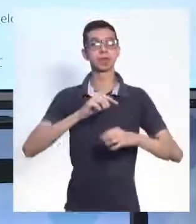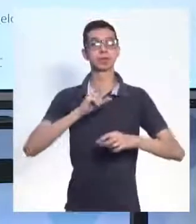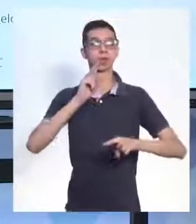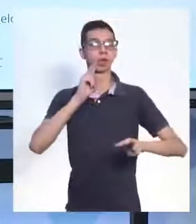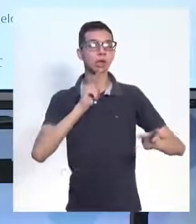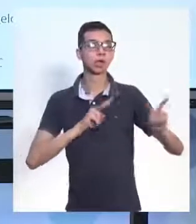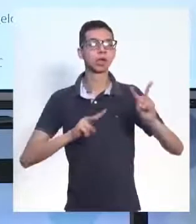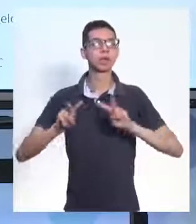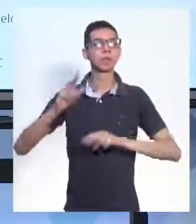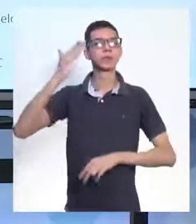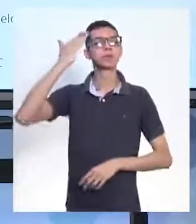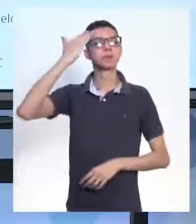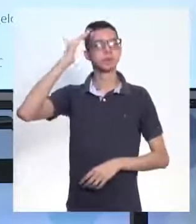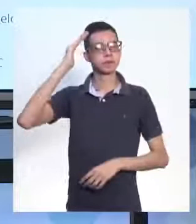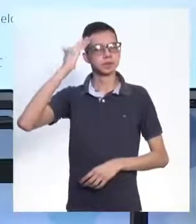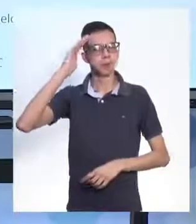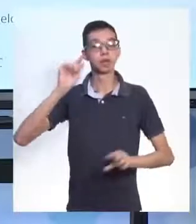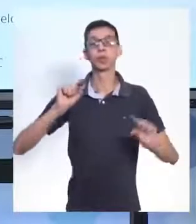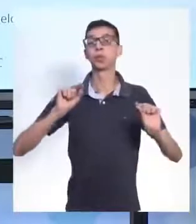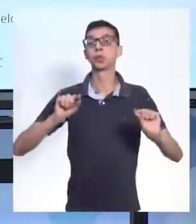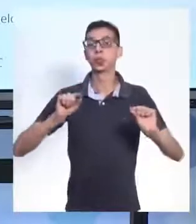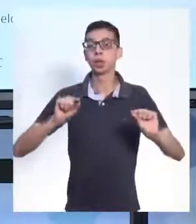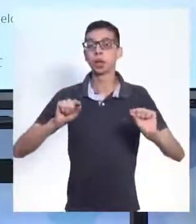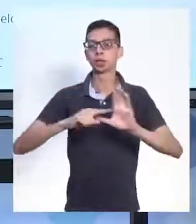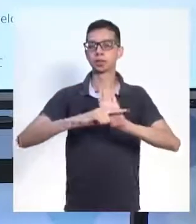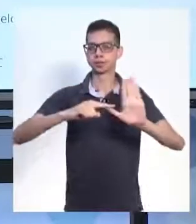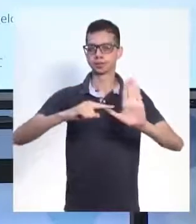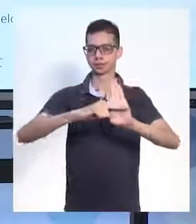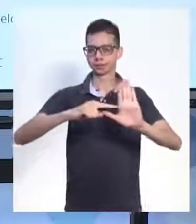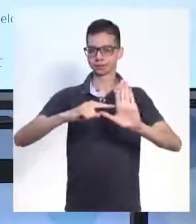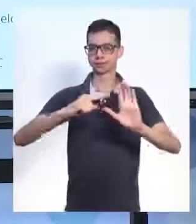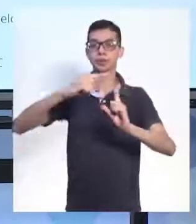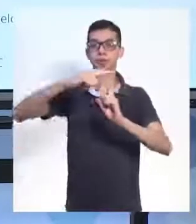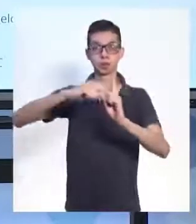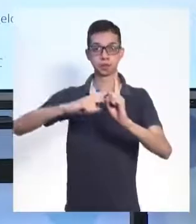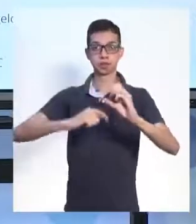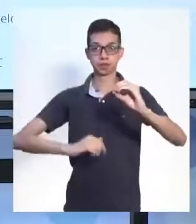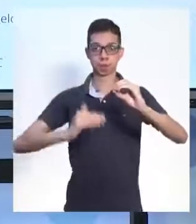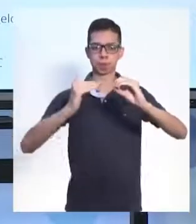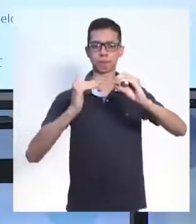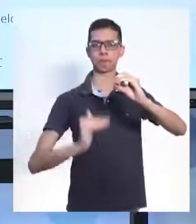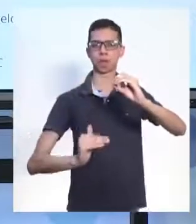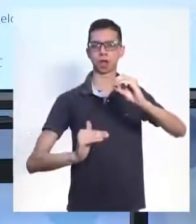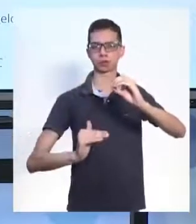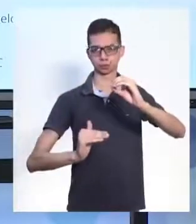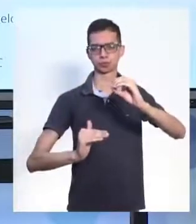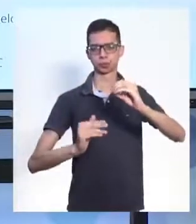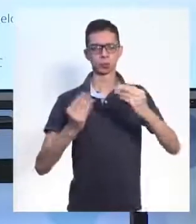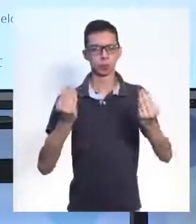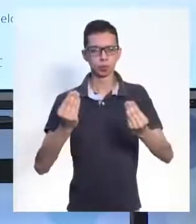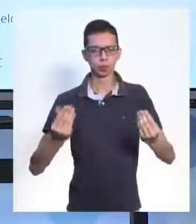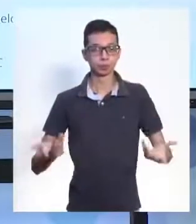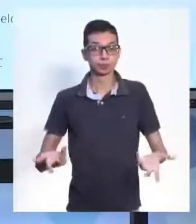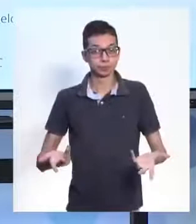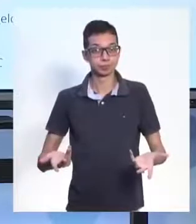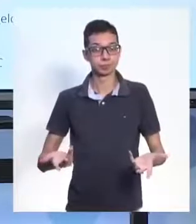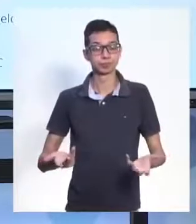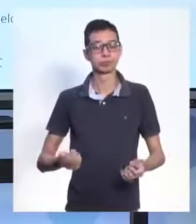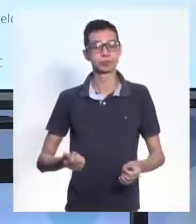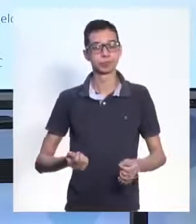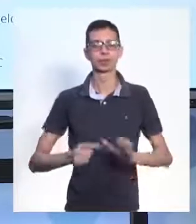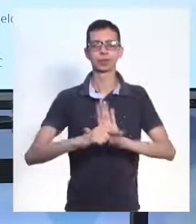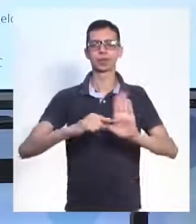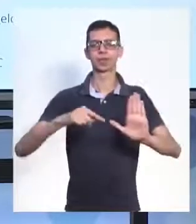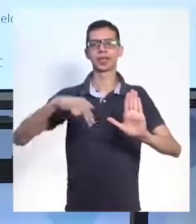observar, num sinal aí negativo, ou seja, uma temperatura abaixo de 0, eu só posso falar que ela é